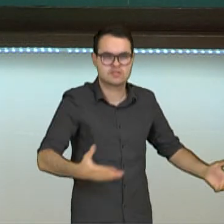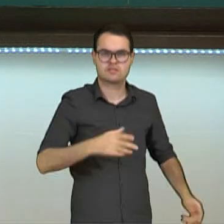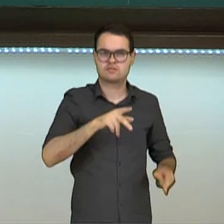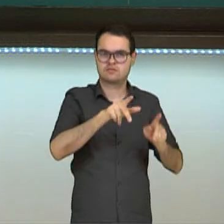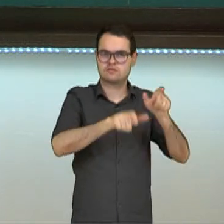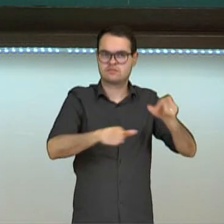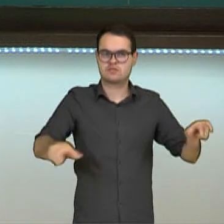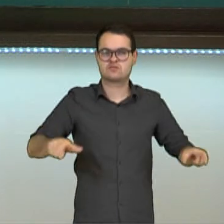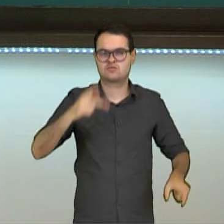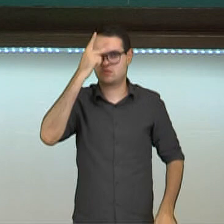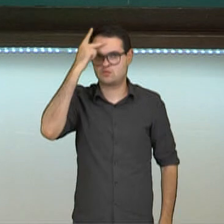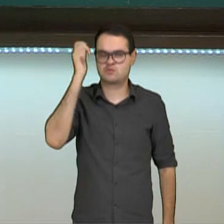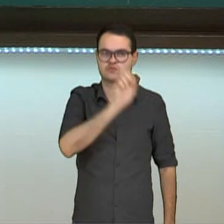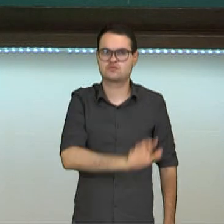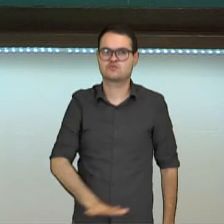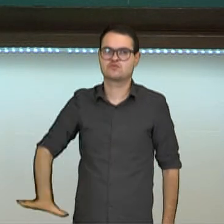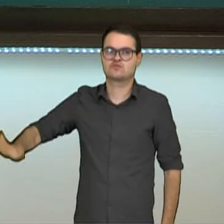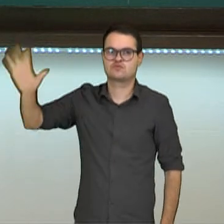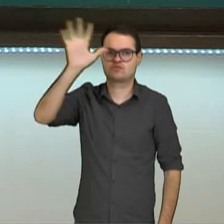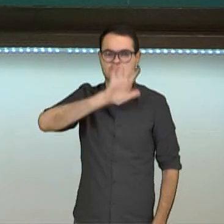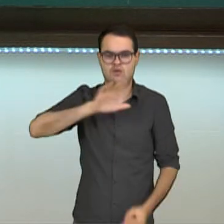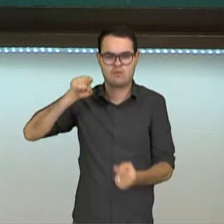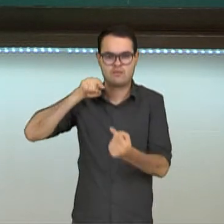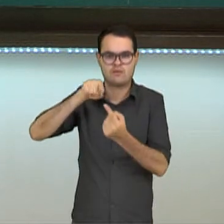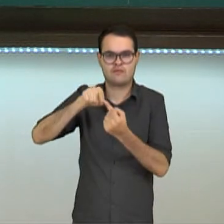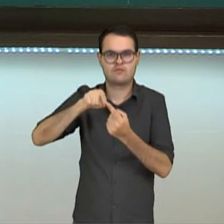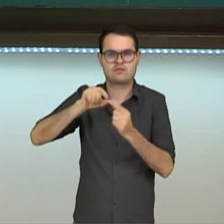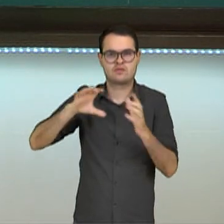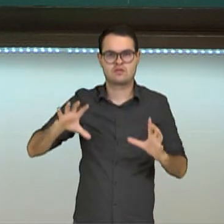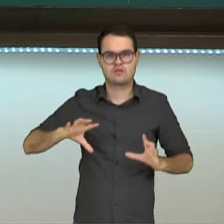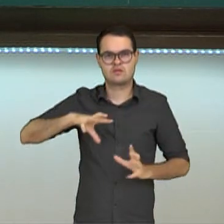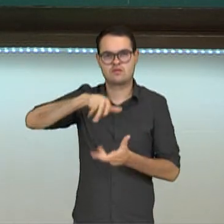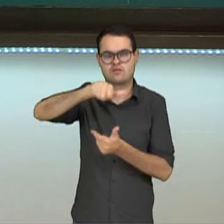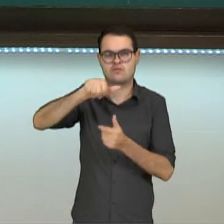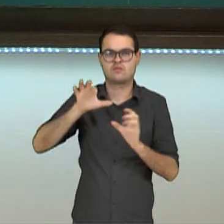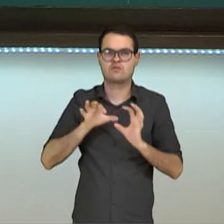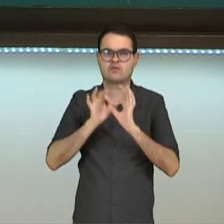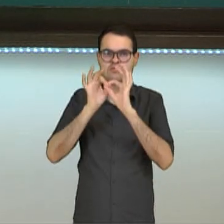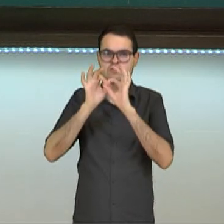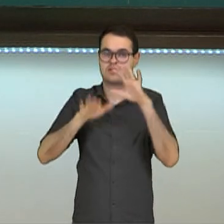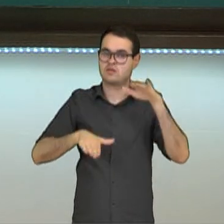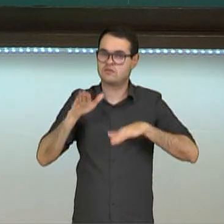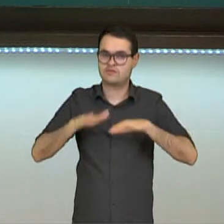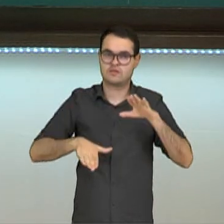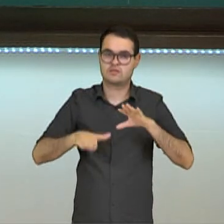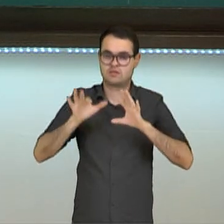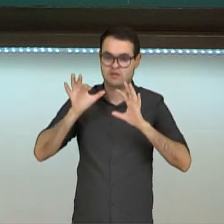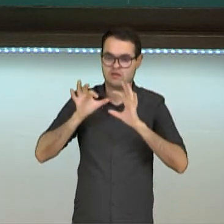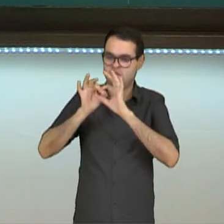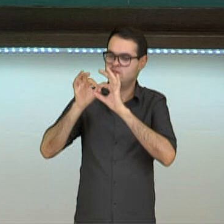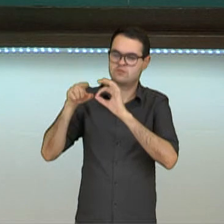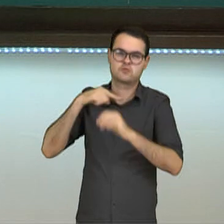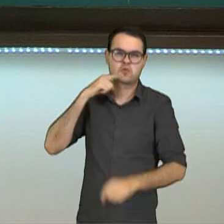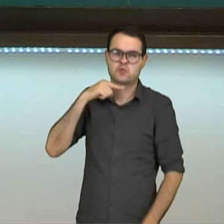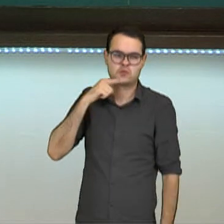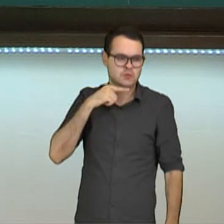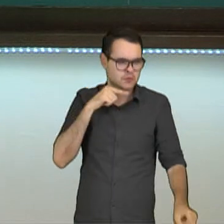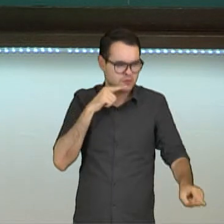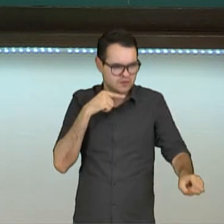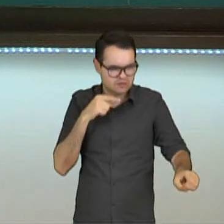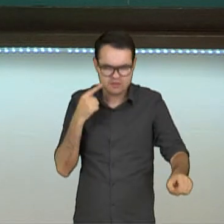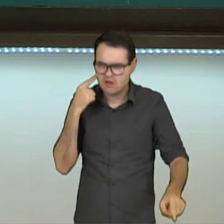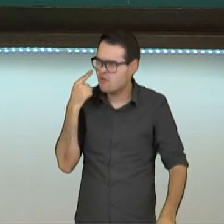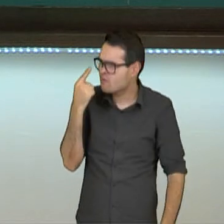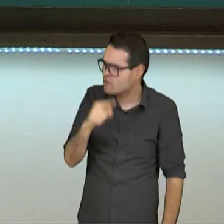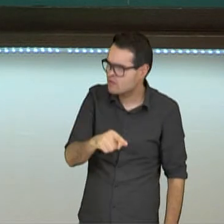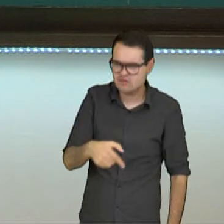no geral. Esse é o objetivo da ONU. Professora, mas às vezes a ONU não cumpre com tudo isso, porque eu vejo gente passando fome,